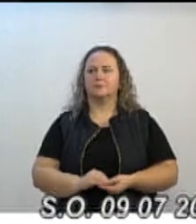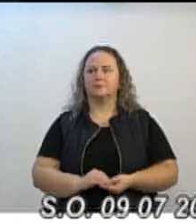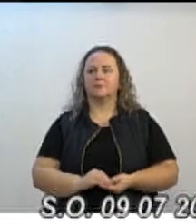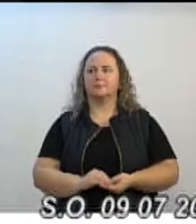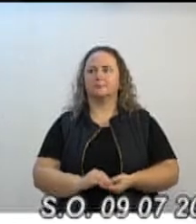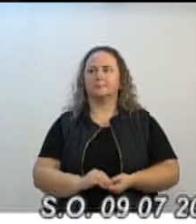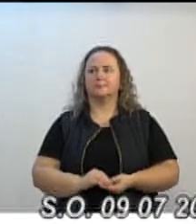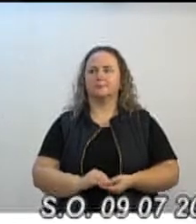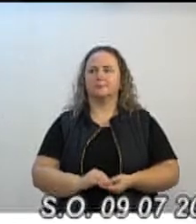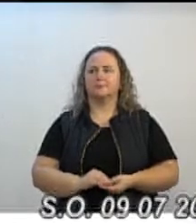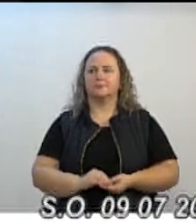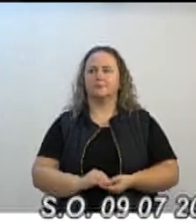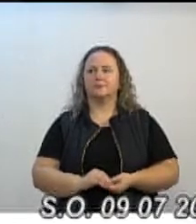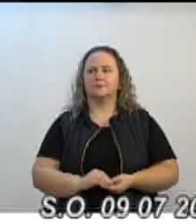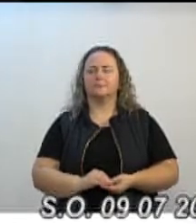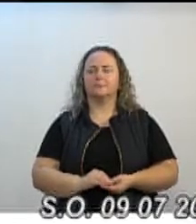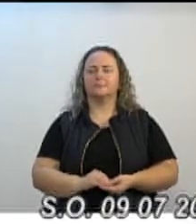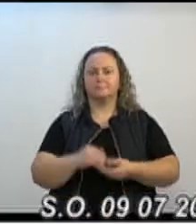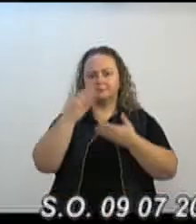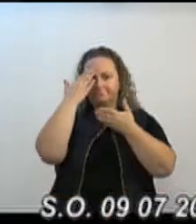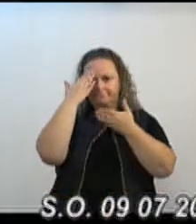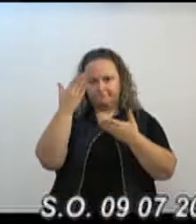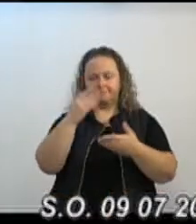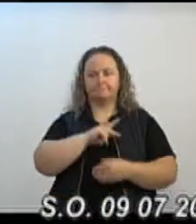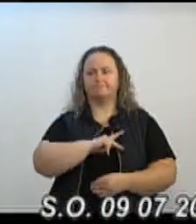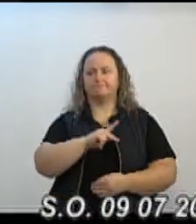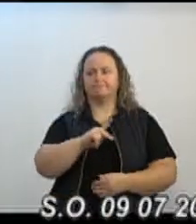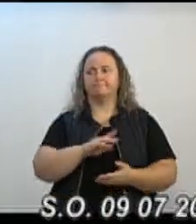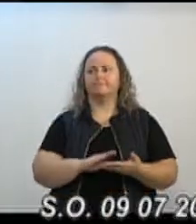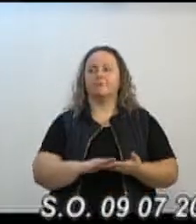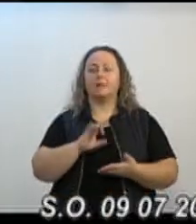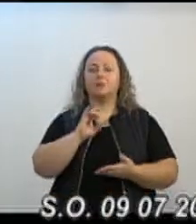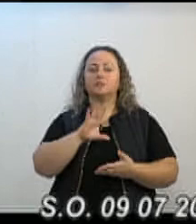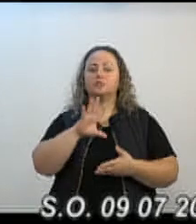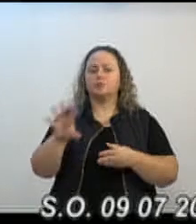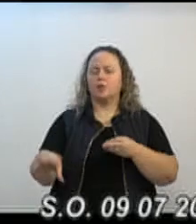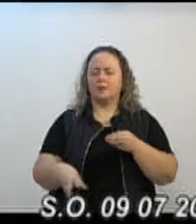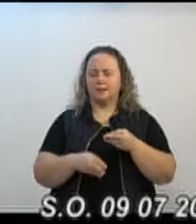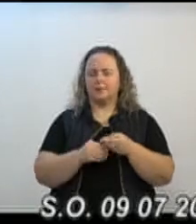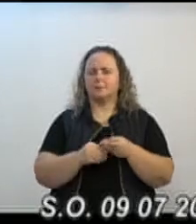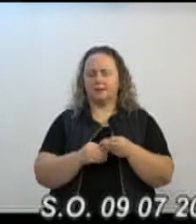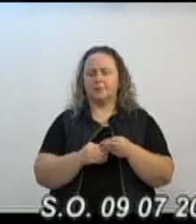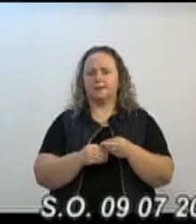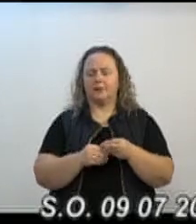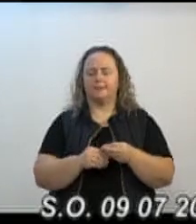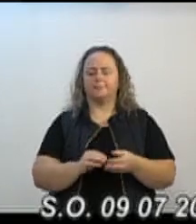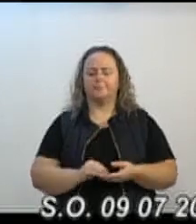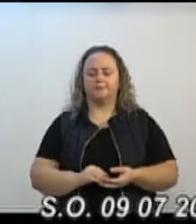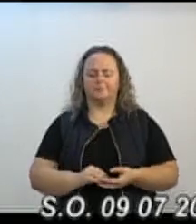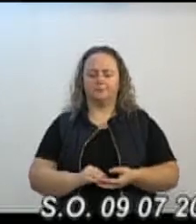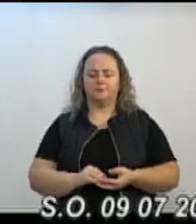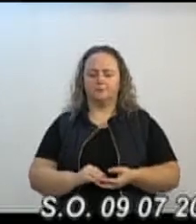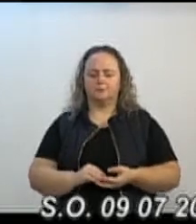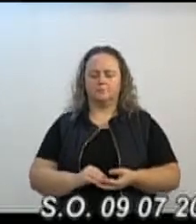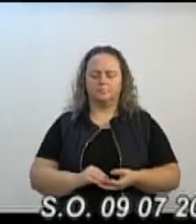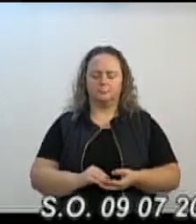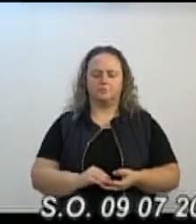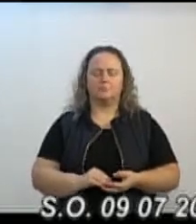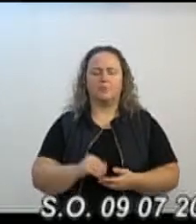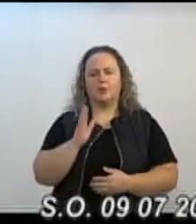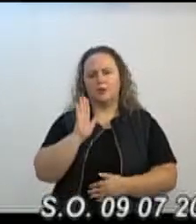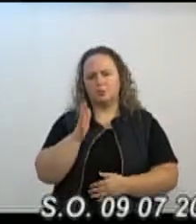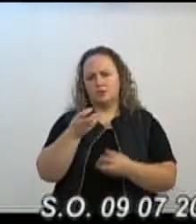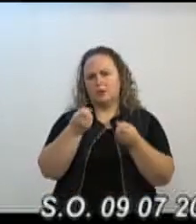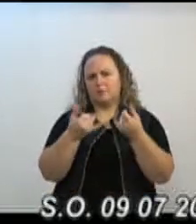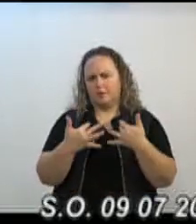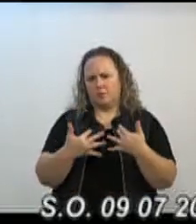parte. Obrigado, presidente. Vereador Bruno, só para acrescentar as colocações que o senhor fez ali, de